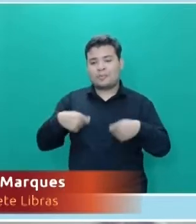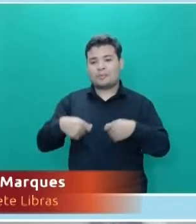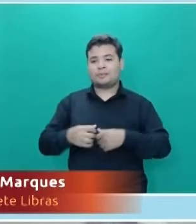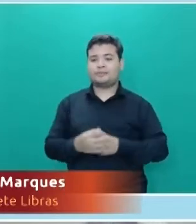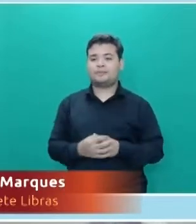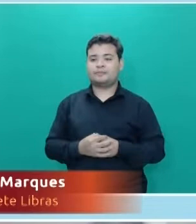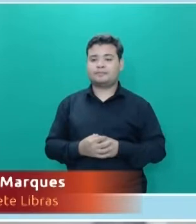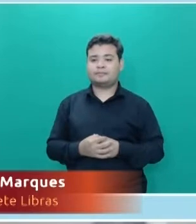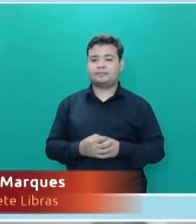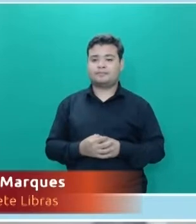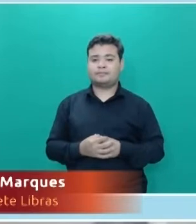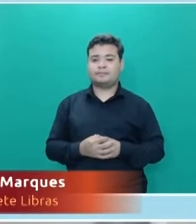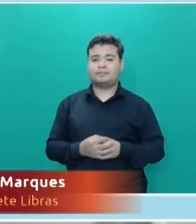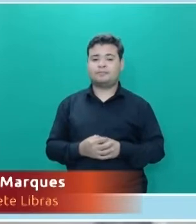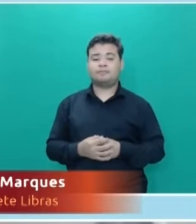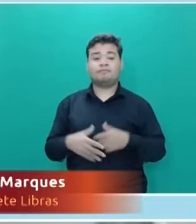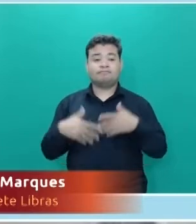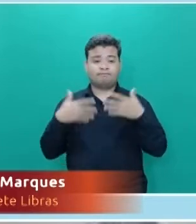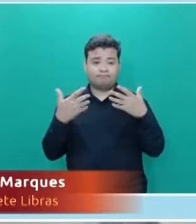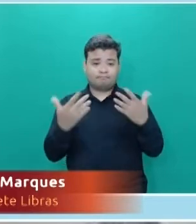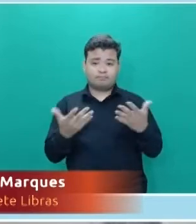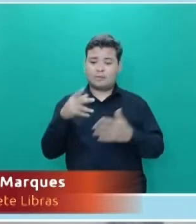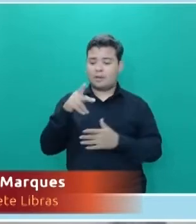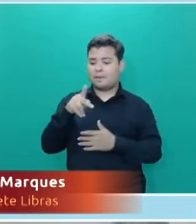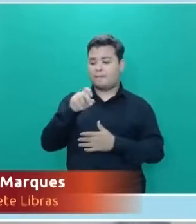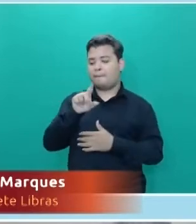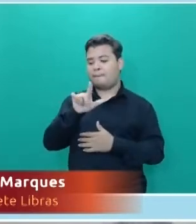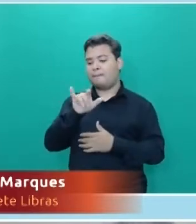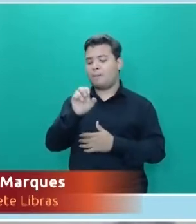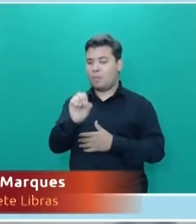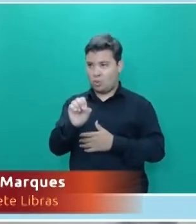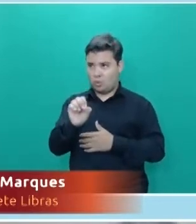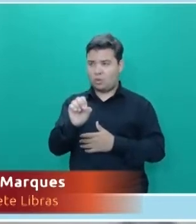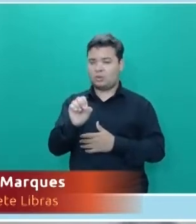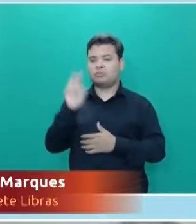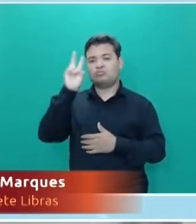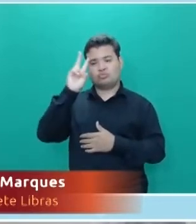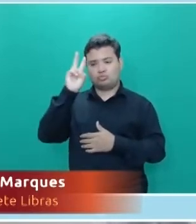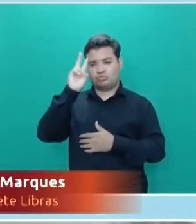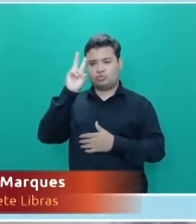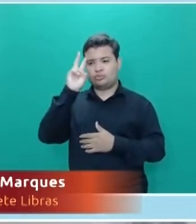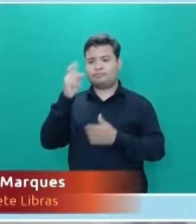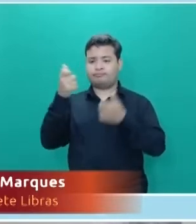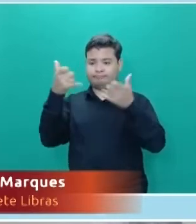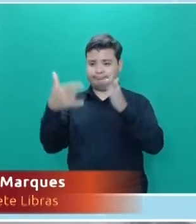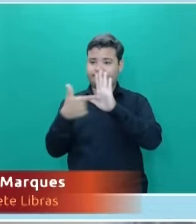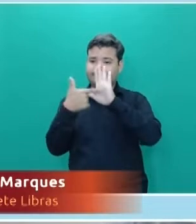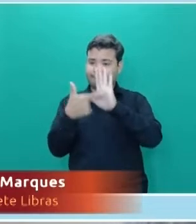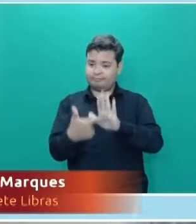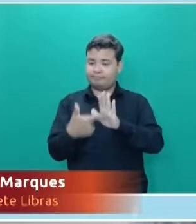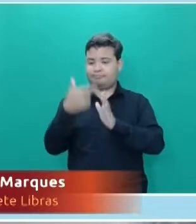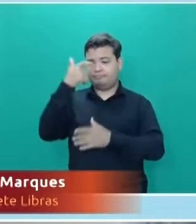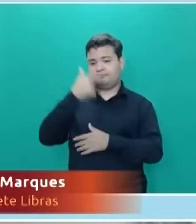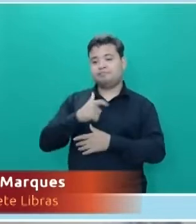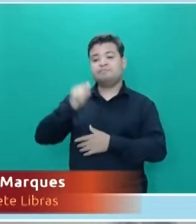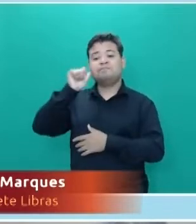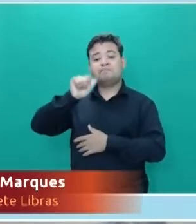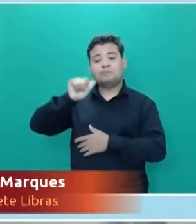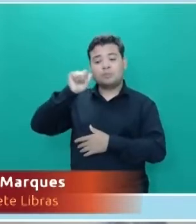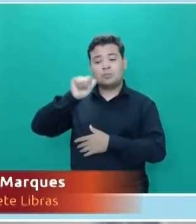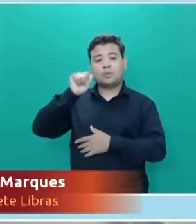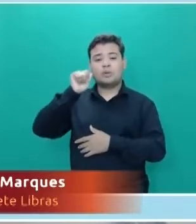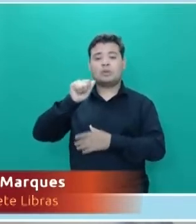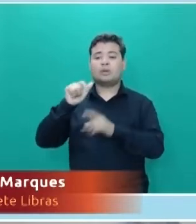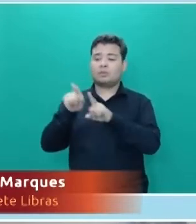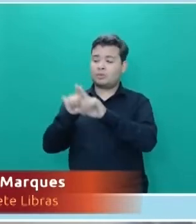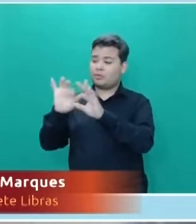Então, trazer as sequelas da poliomielite para a minha trajetória de vida, de mulher, né, de filha de uma